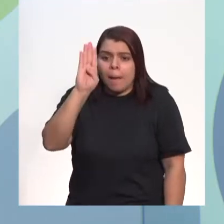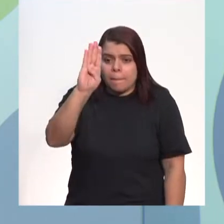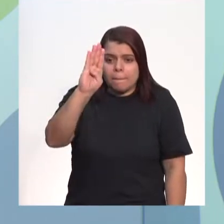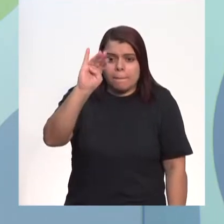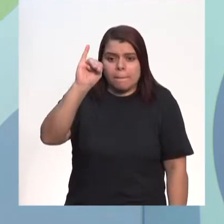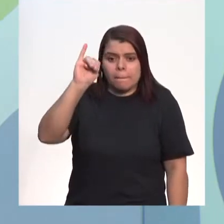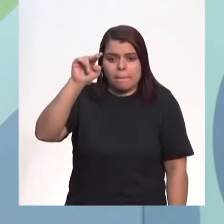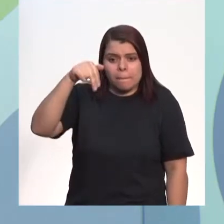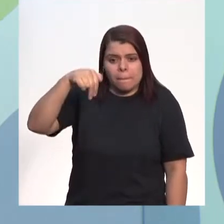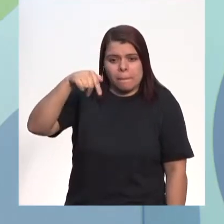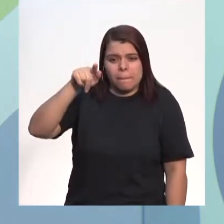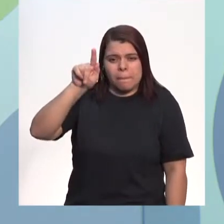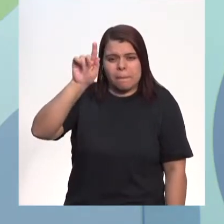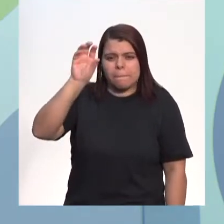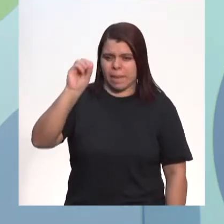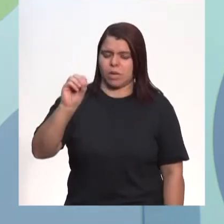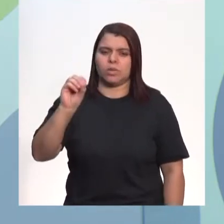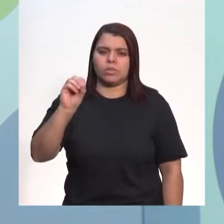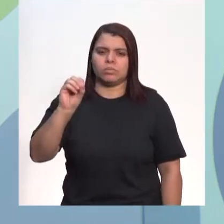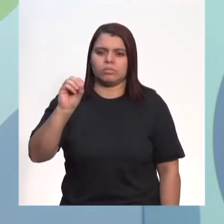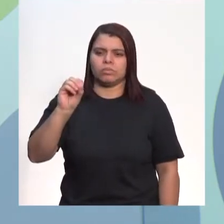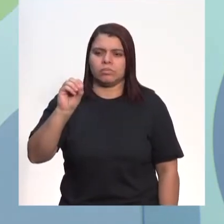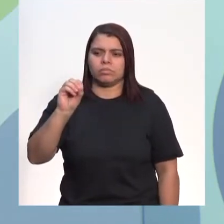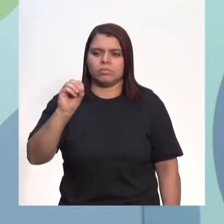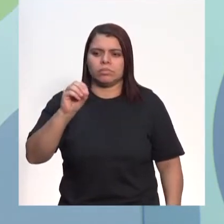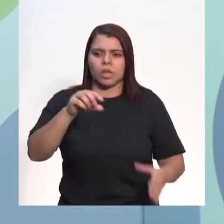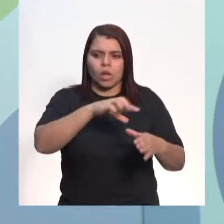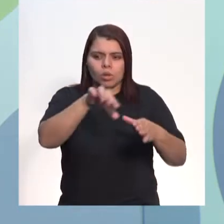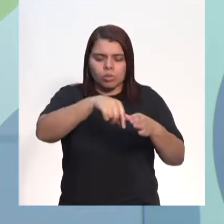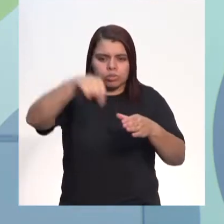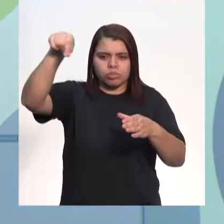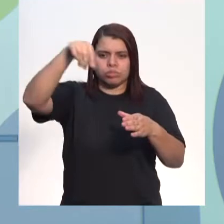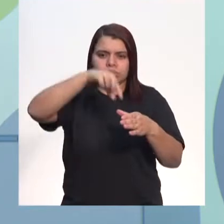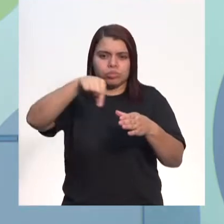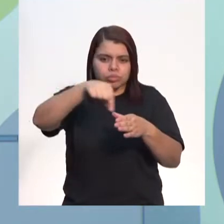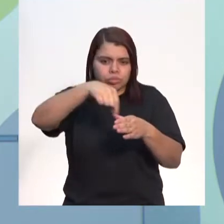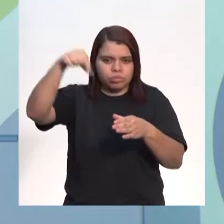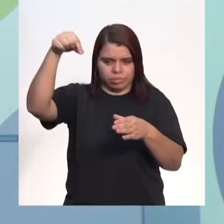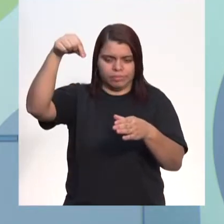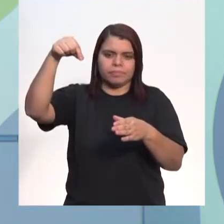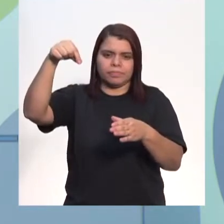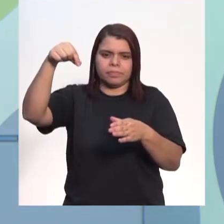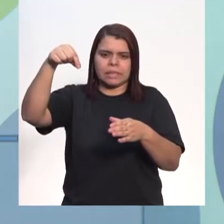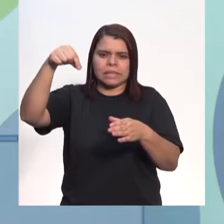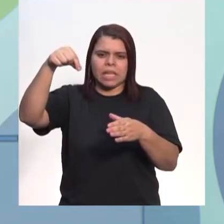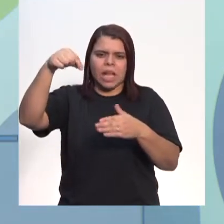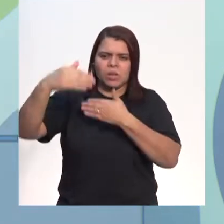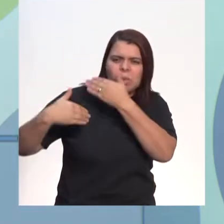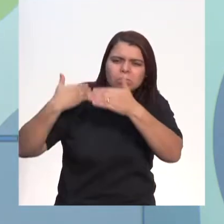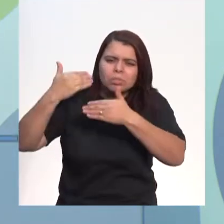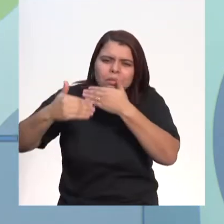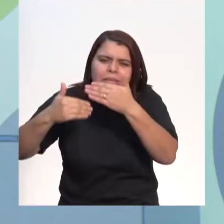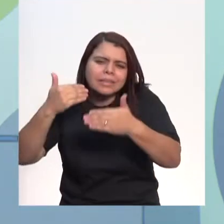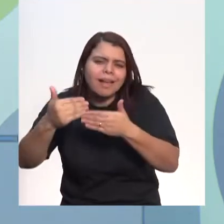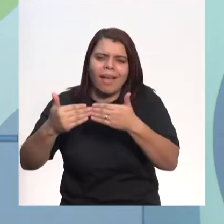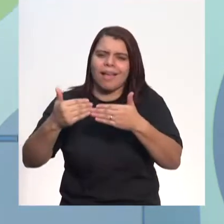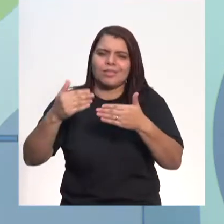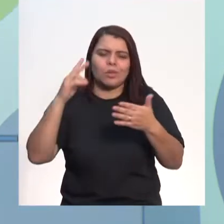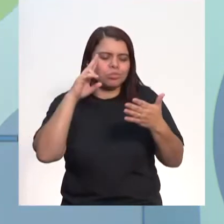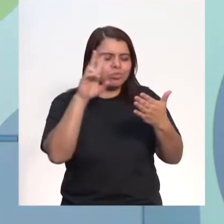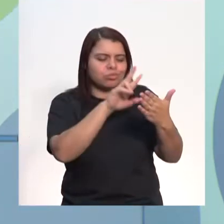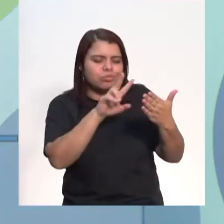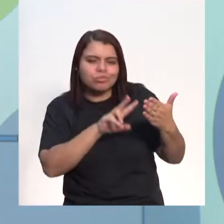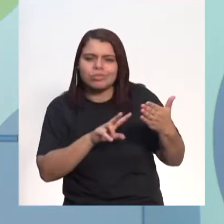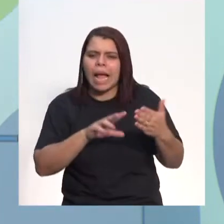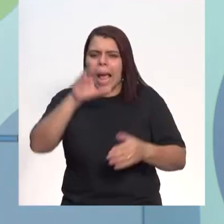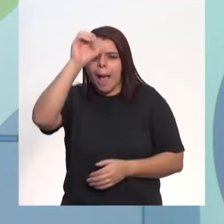uma atividade que a gente costuma fazer bastante em sala de aula, né, para crianças em processo de alfabetização, que é o bingo das letras. E daí ela